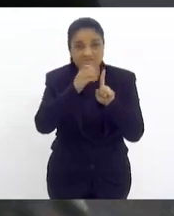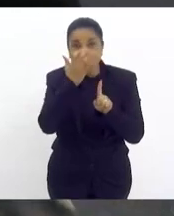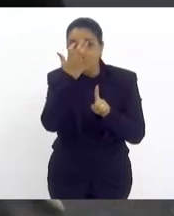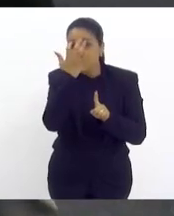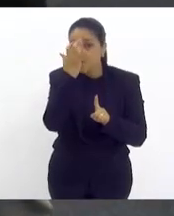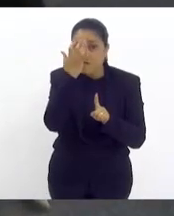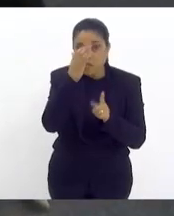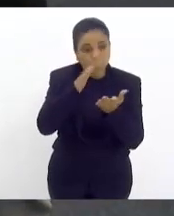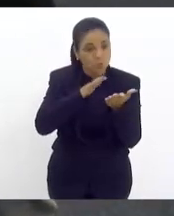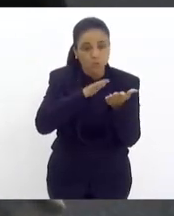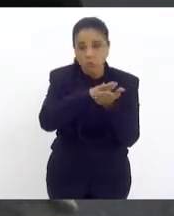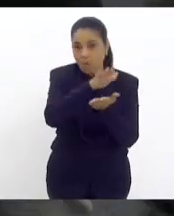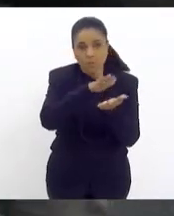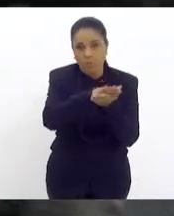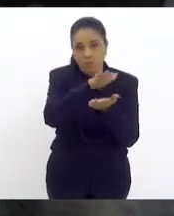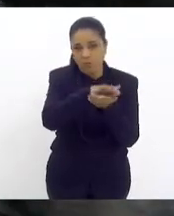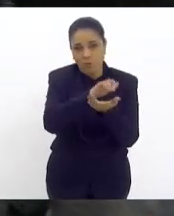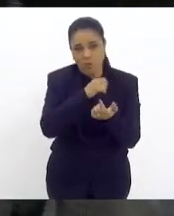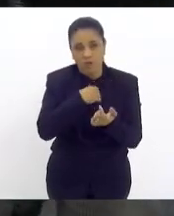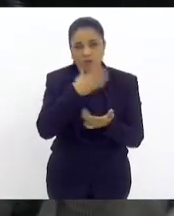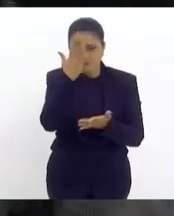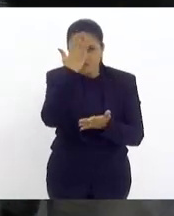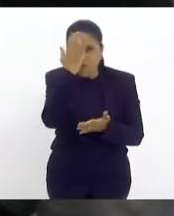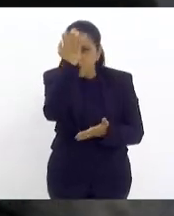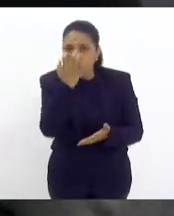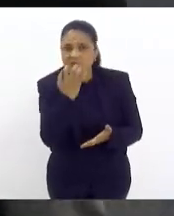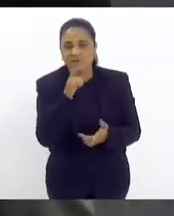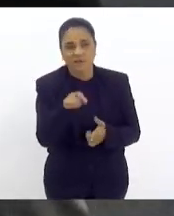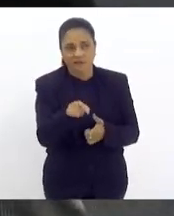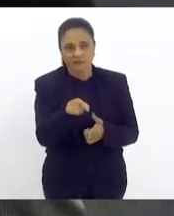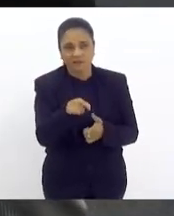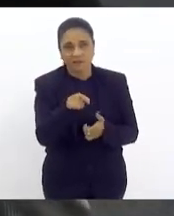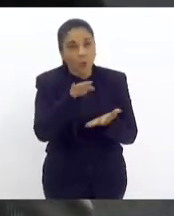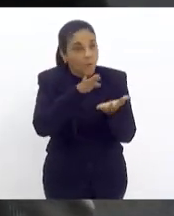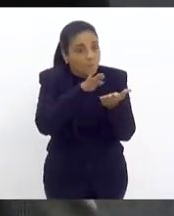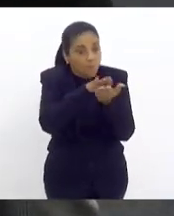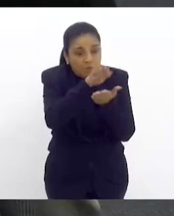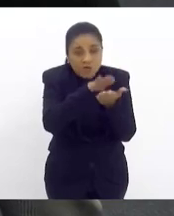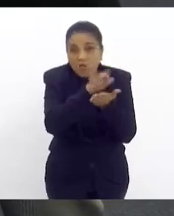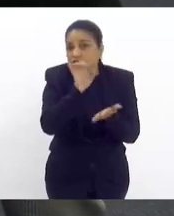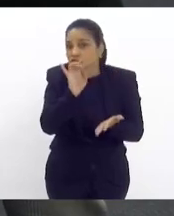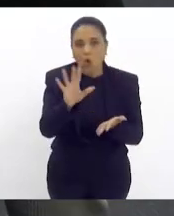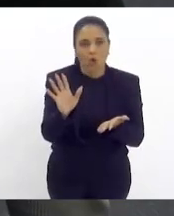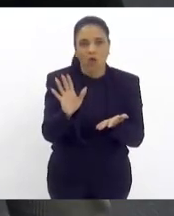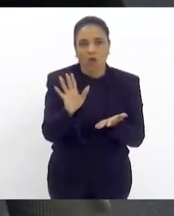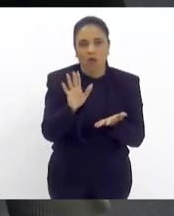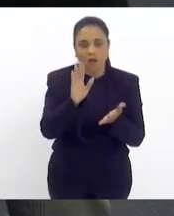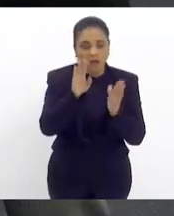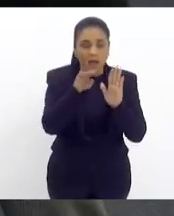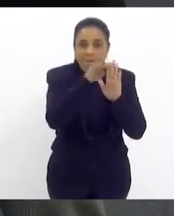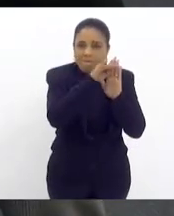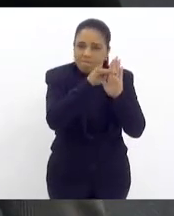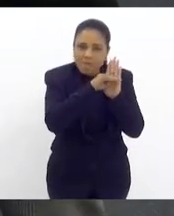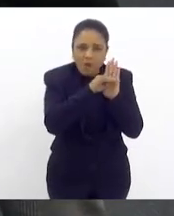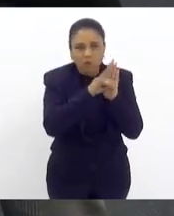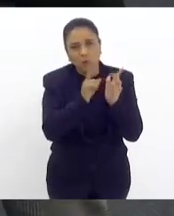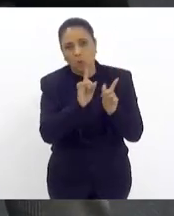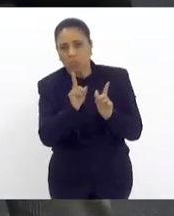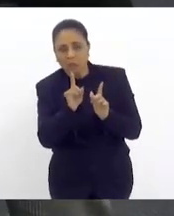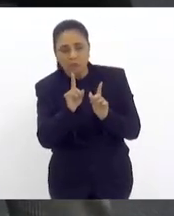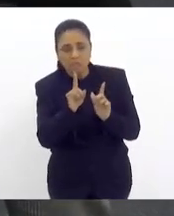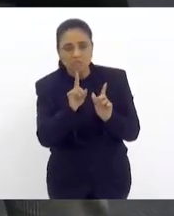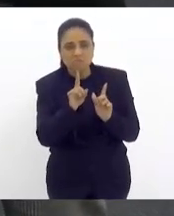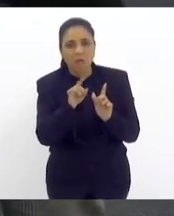só tá entendendo a gravidade é apenas publicar se vai a pauta não vai a pauta é